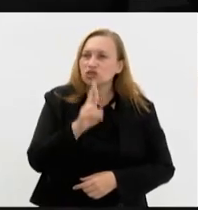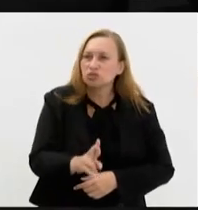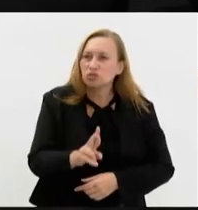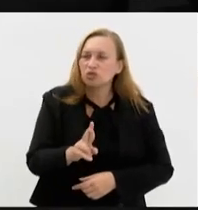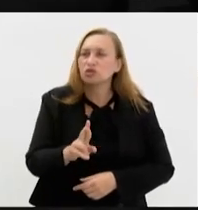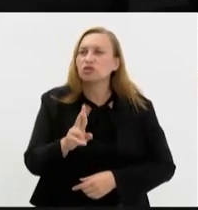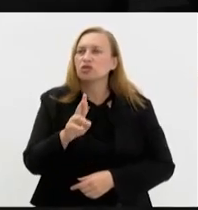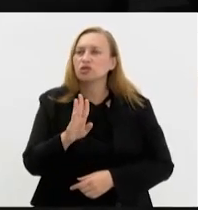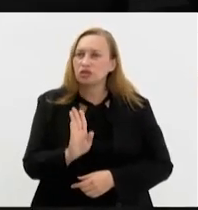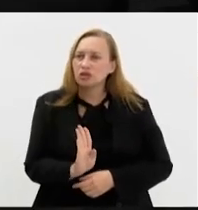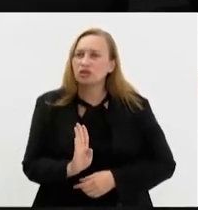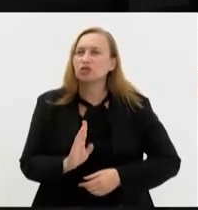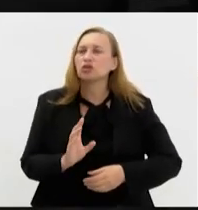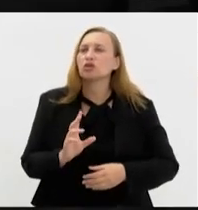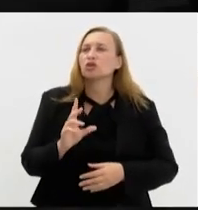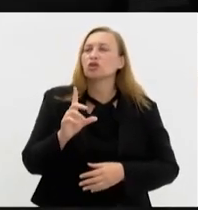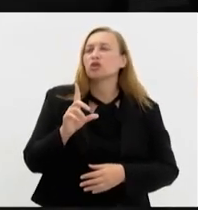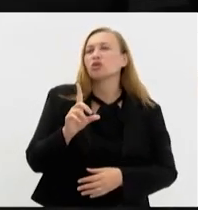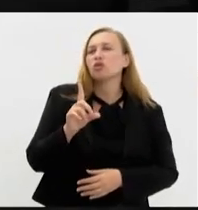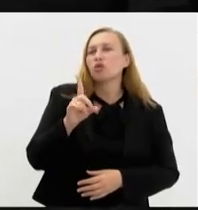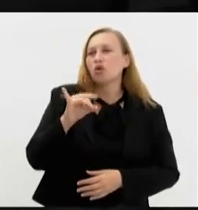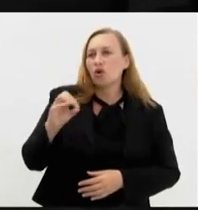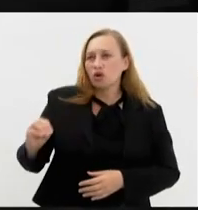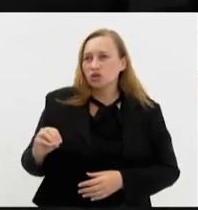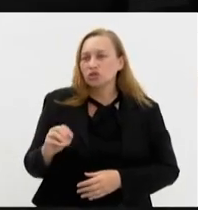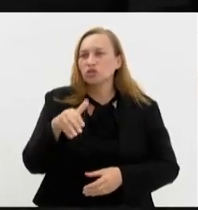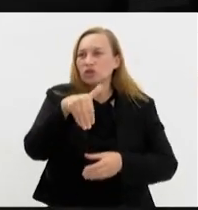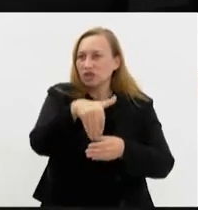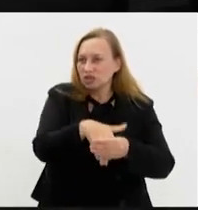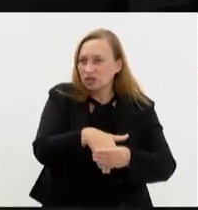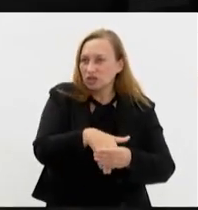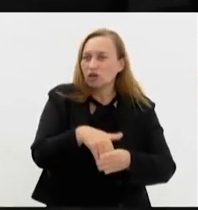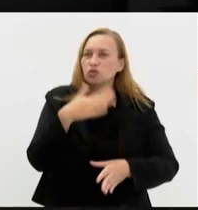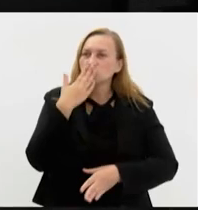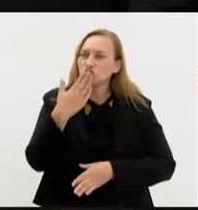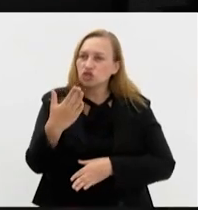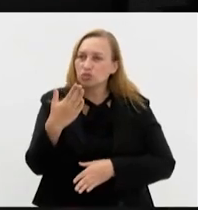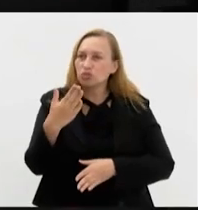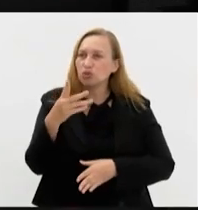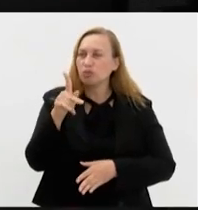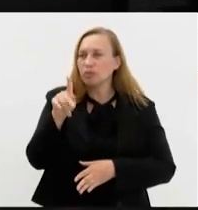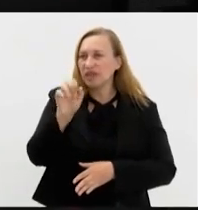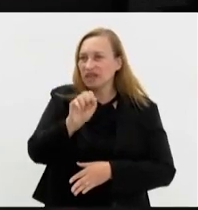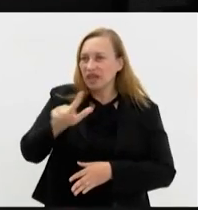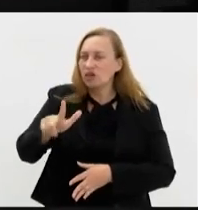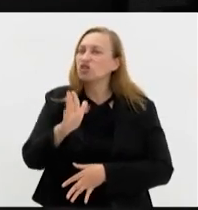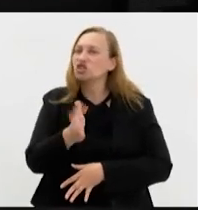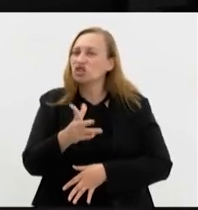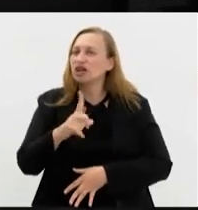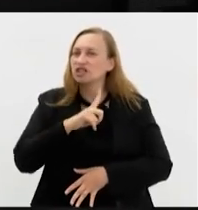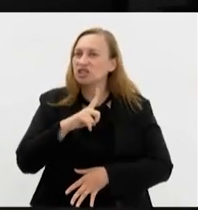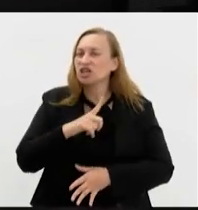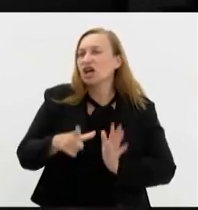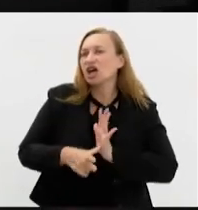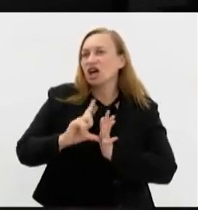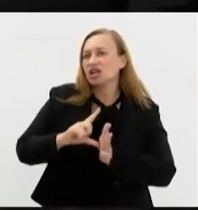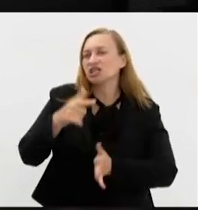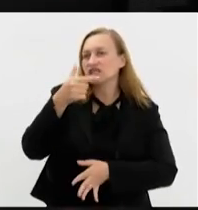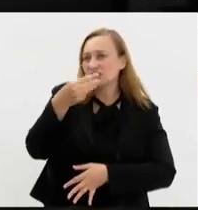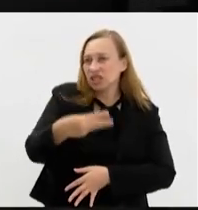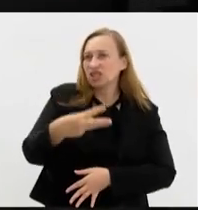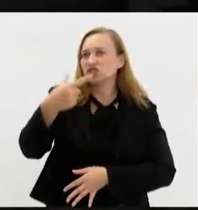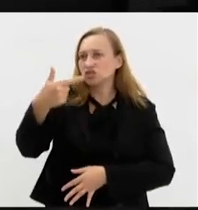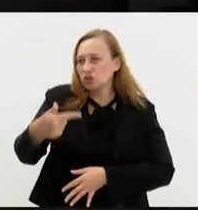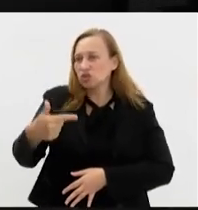242 do código eleitoral 243 a as os tipos penais que já existiam antes do 323 do 326